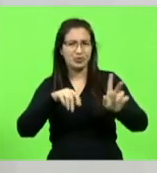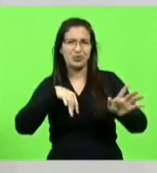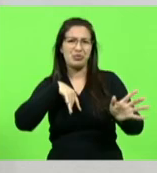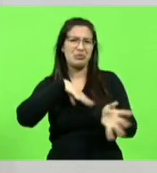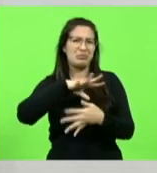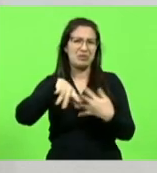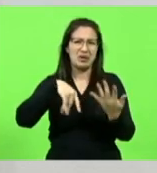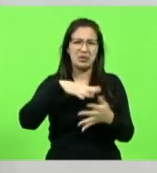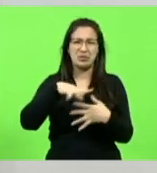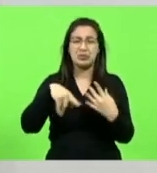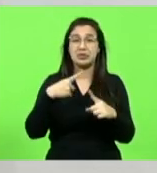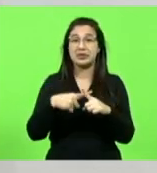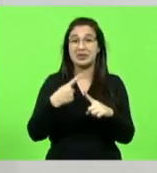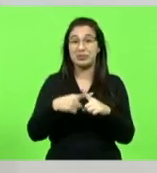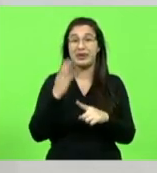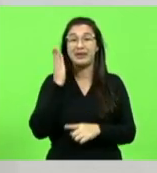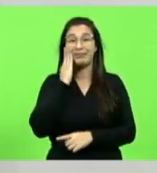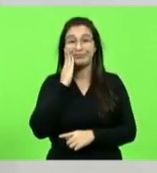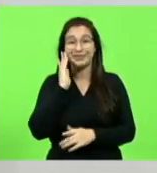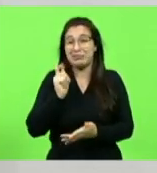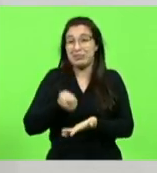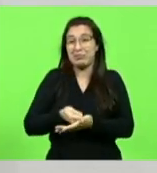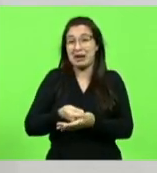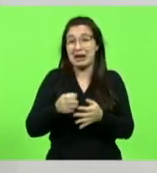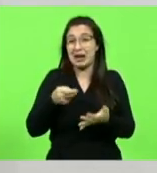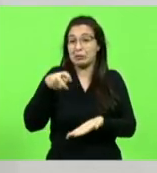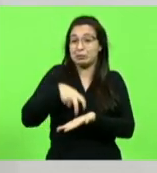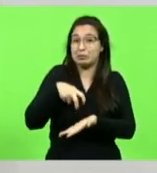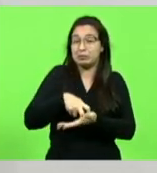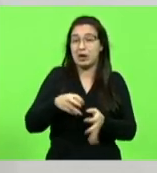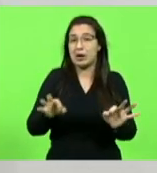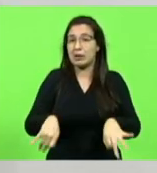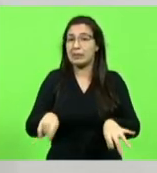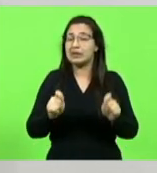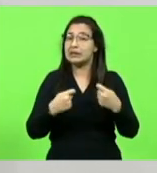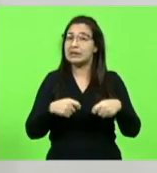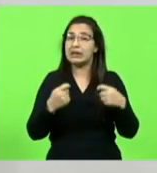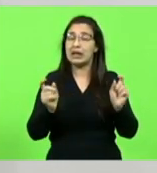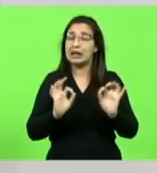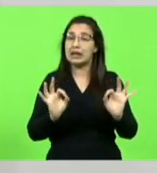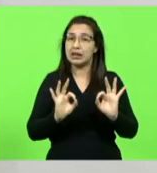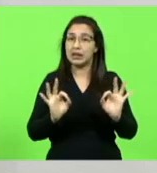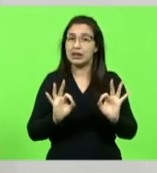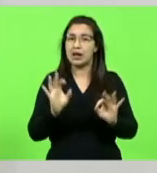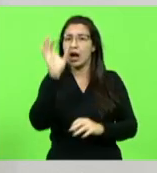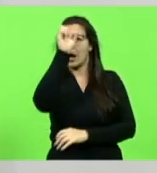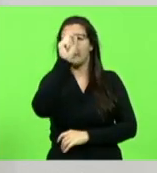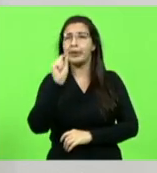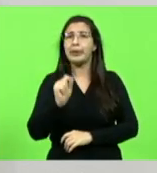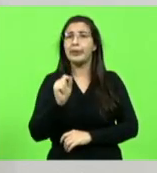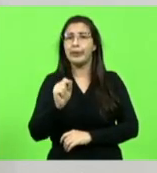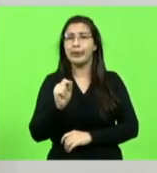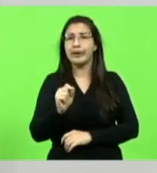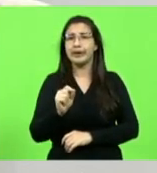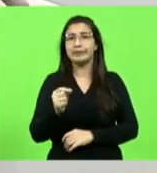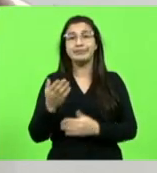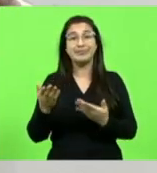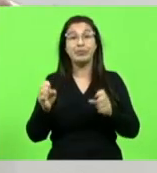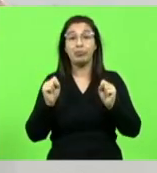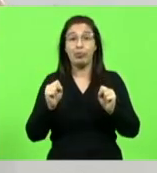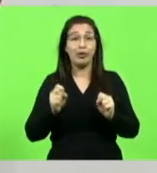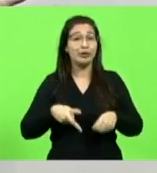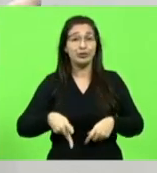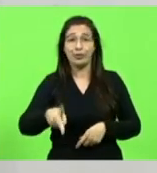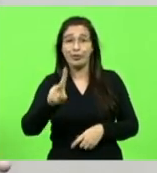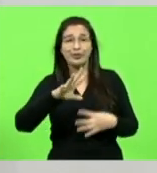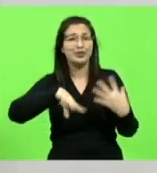contas não tiveram que pagar multa alguma. Qual foi a lição aprendida? qual foi a lição aprendida, que podem continuar